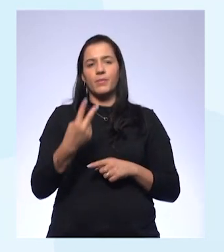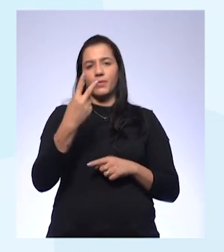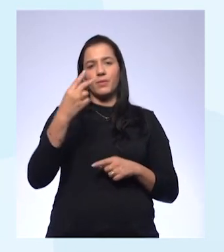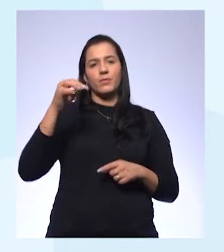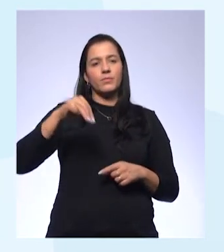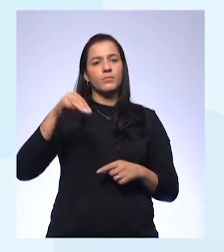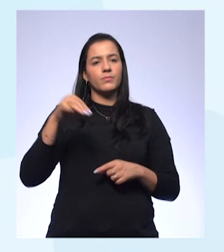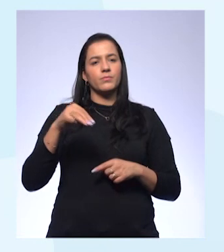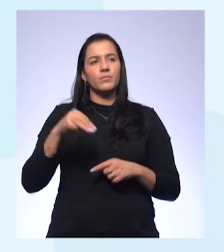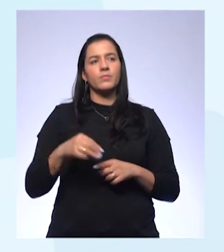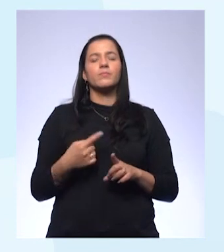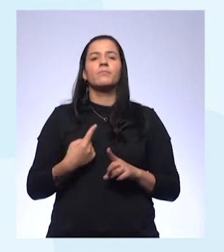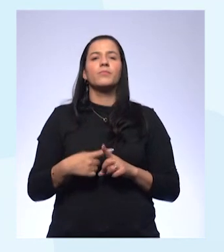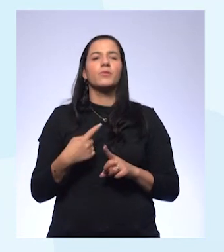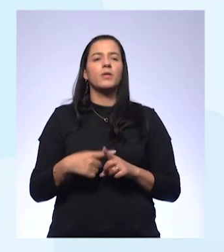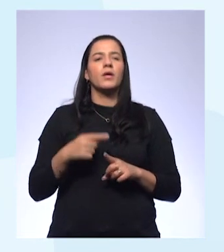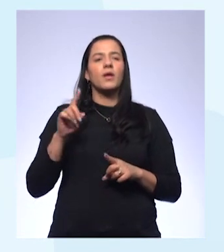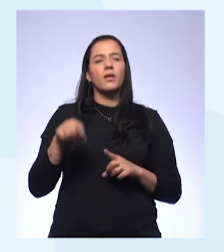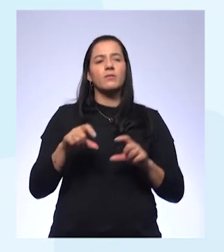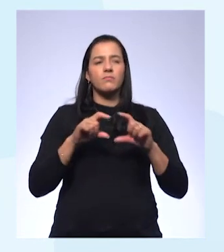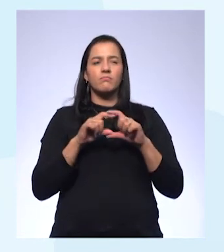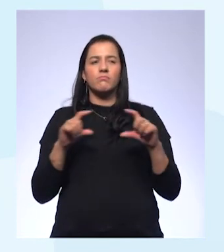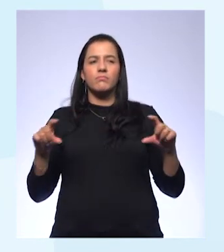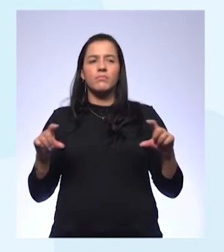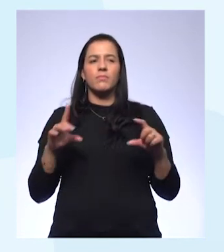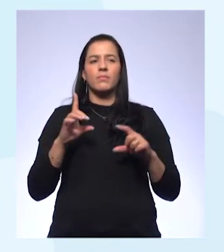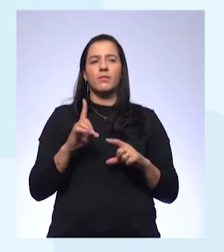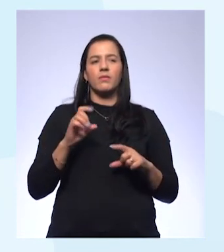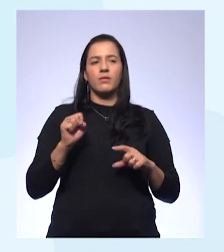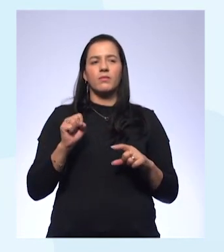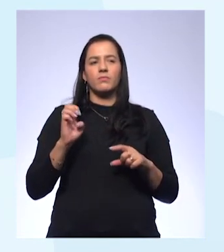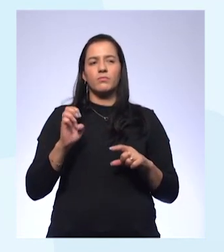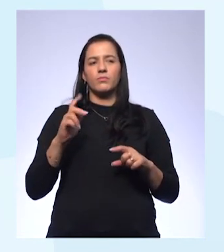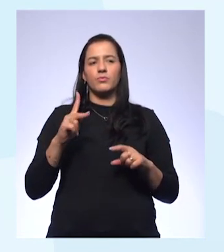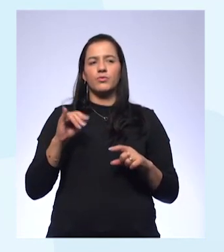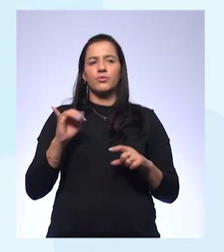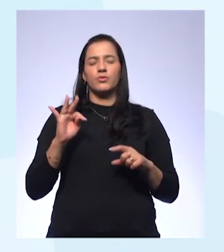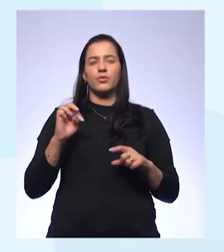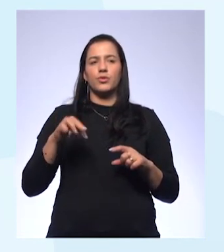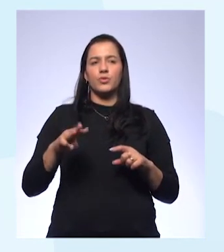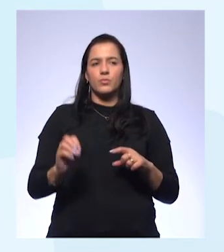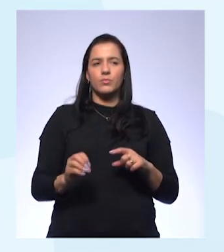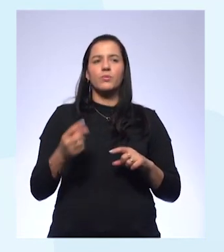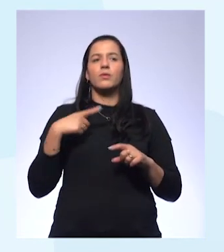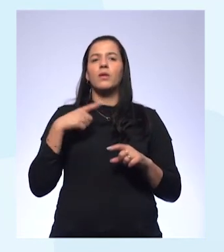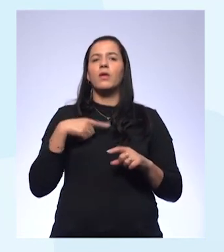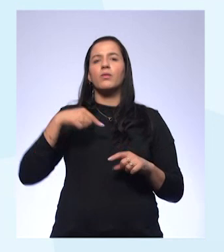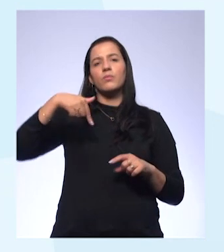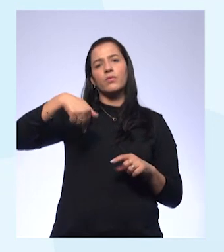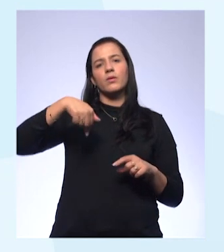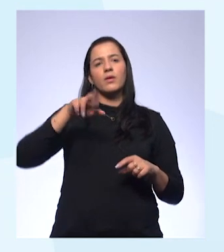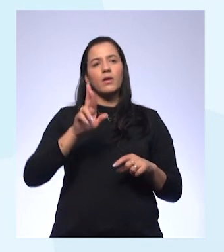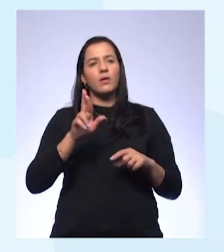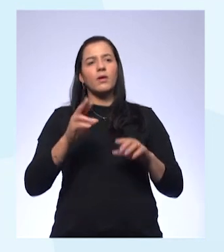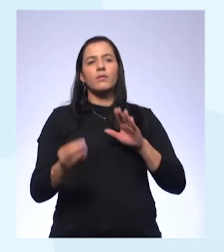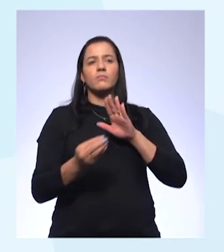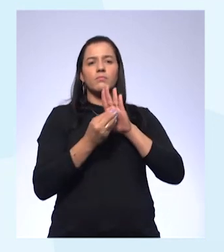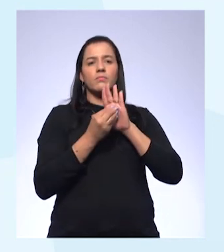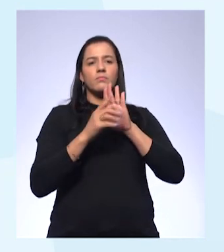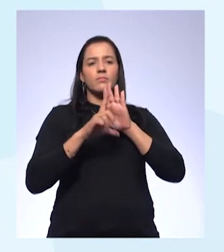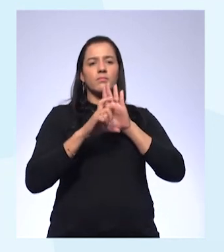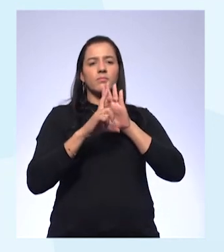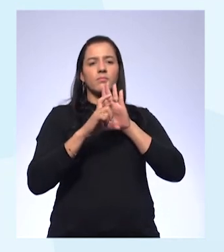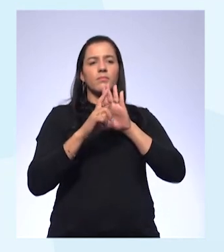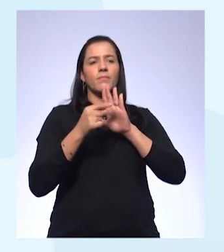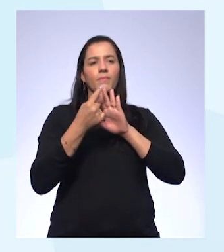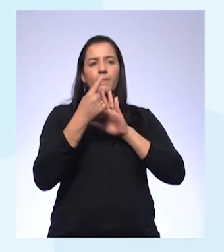aí na tela, porque esse conceito do despotismo de Kant está contido neste QR Code. Aí vocês vão ter o acesso à